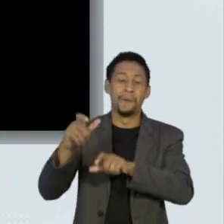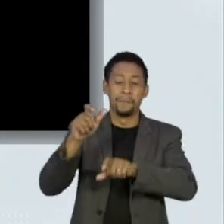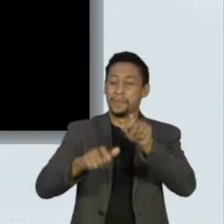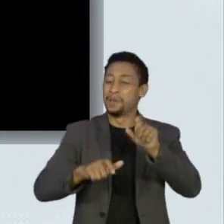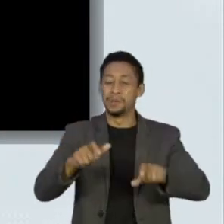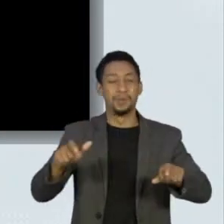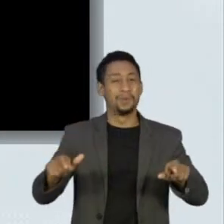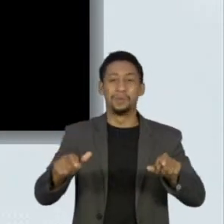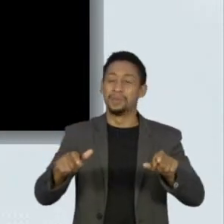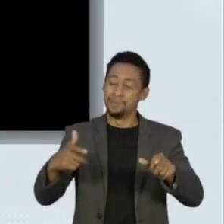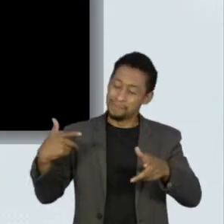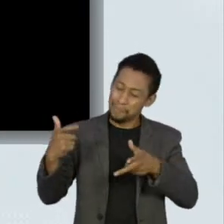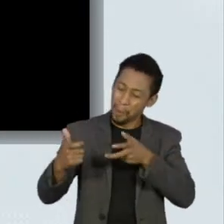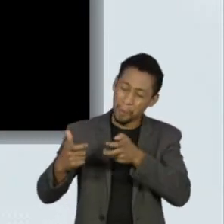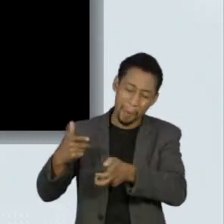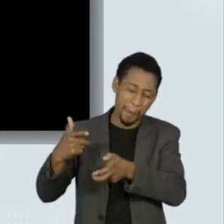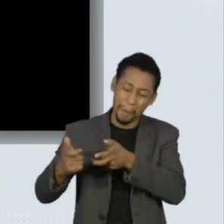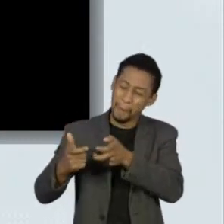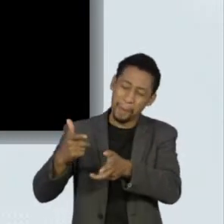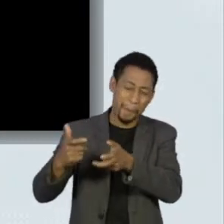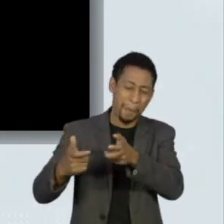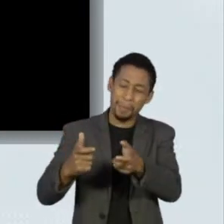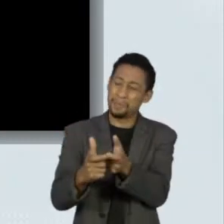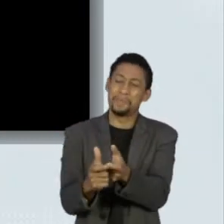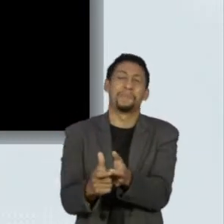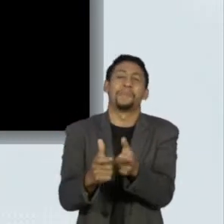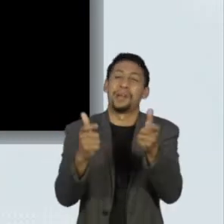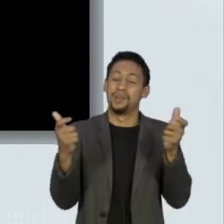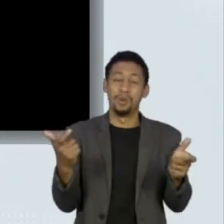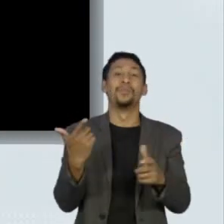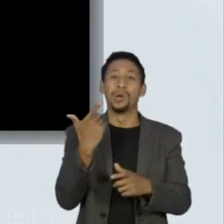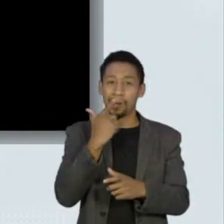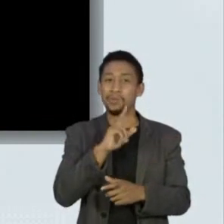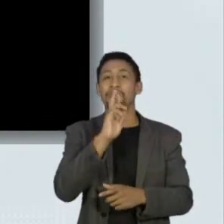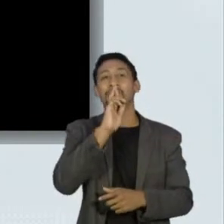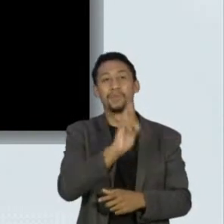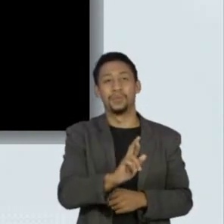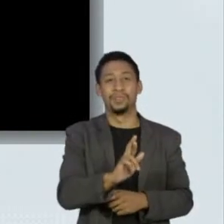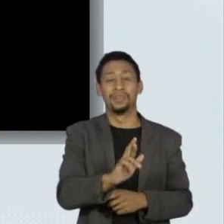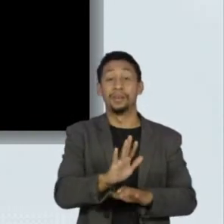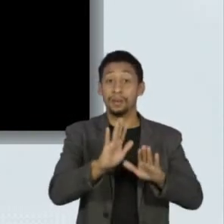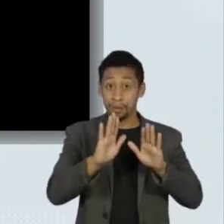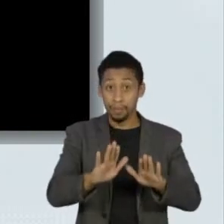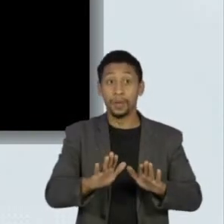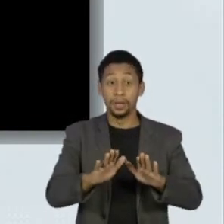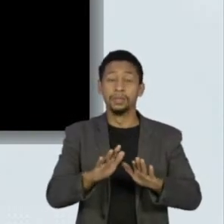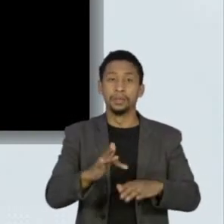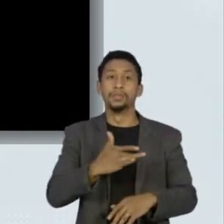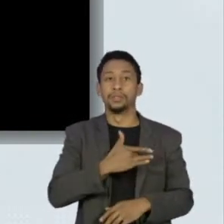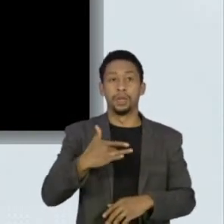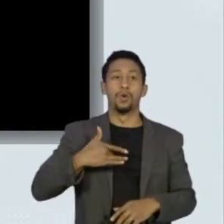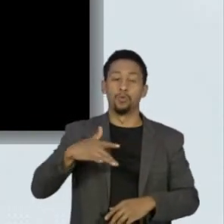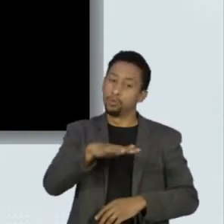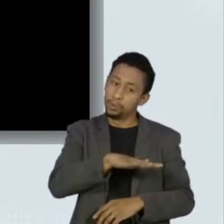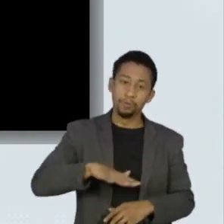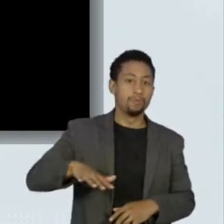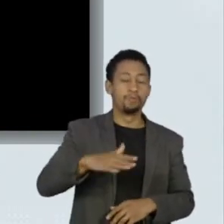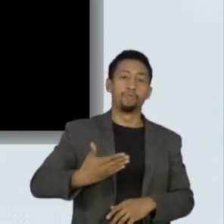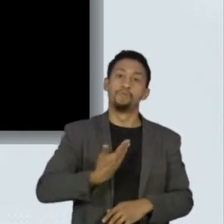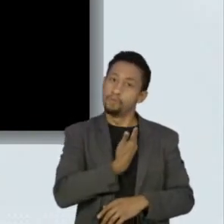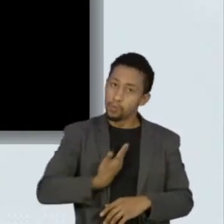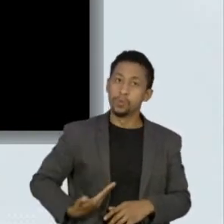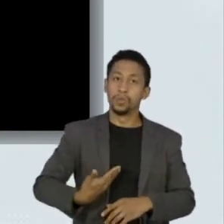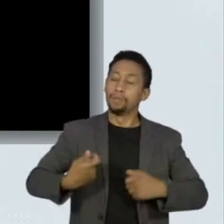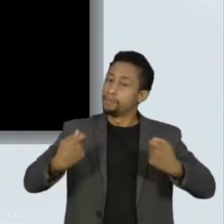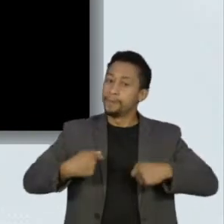para poder entregar uma resposta para a população. E isto é uma emergência de saúde pública. Assim, nenhum dos